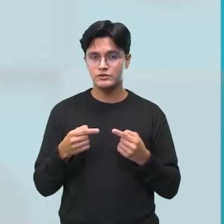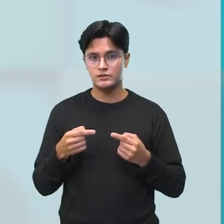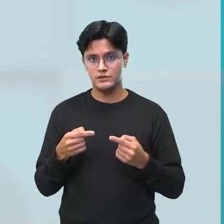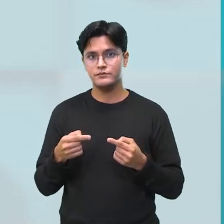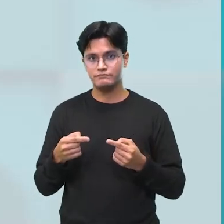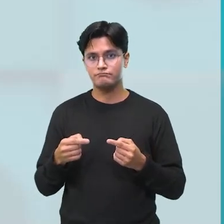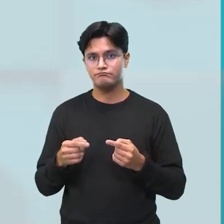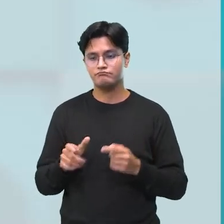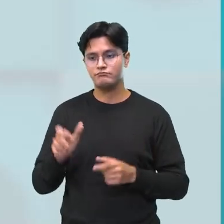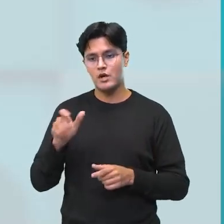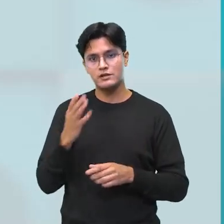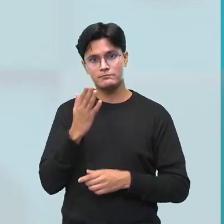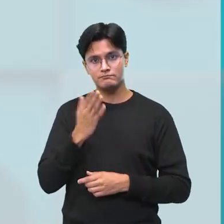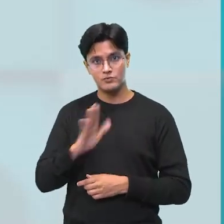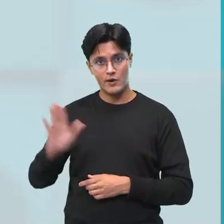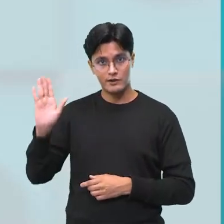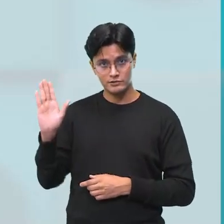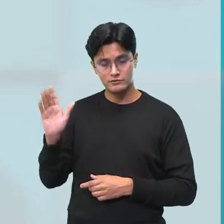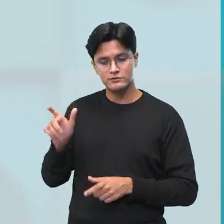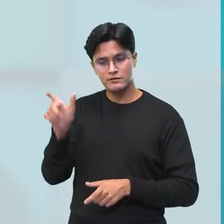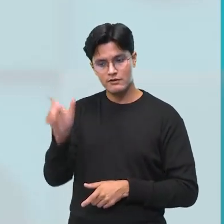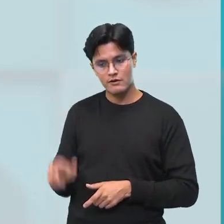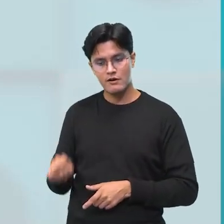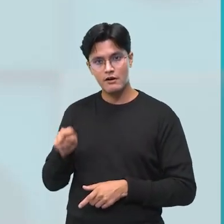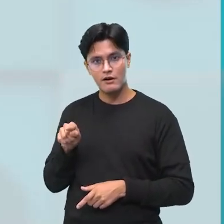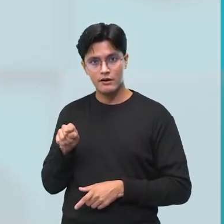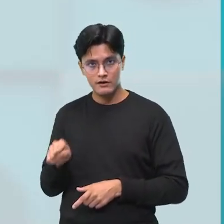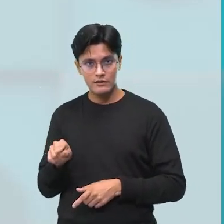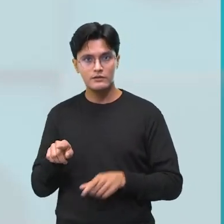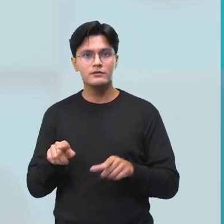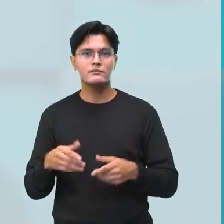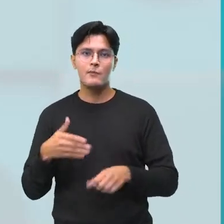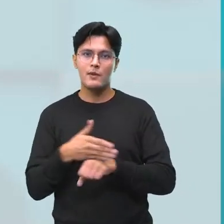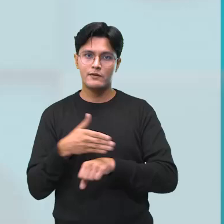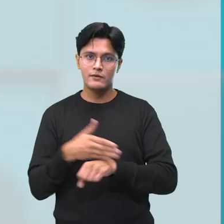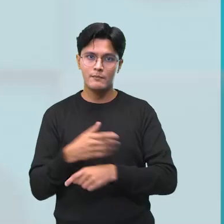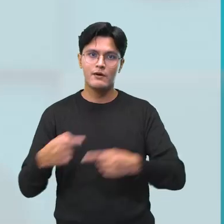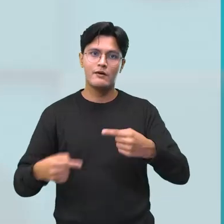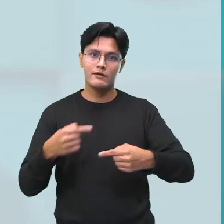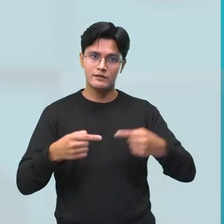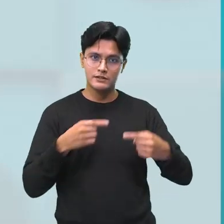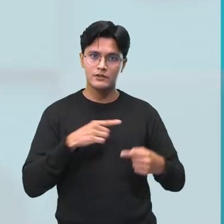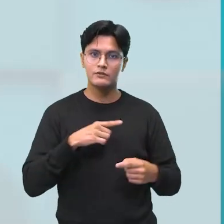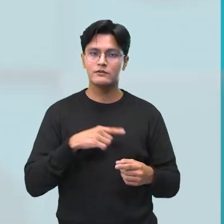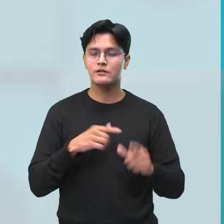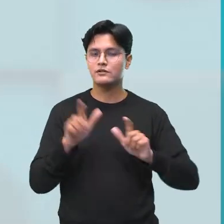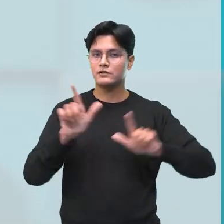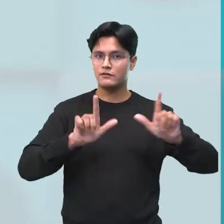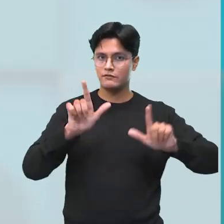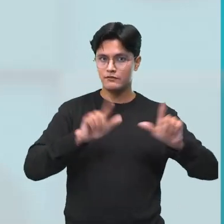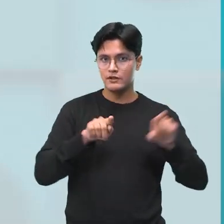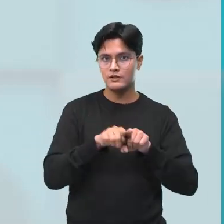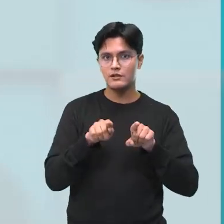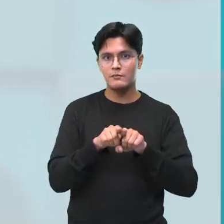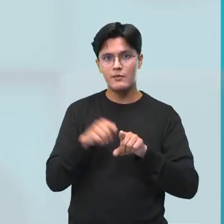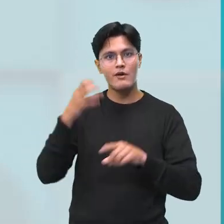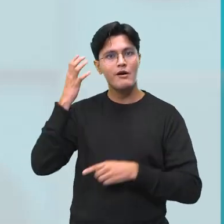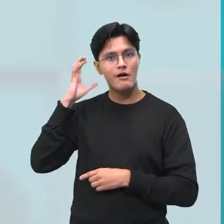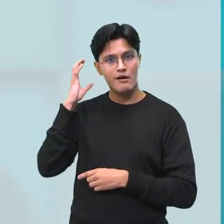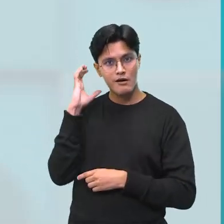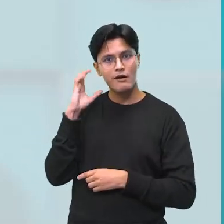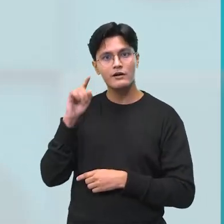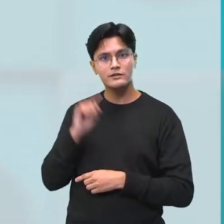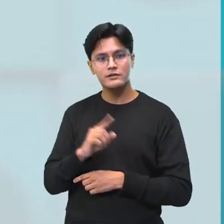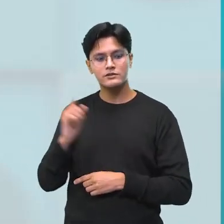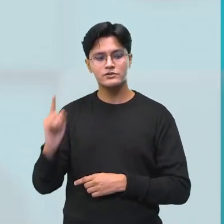dos candidatos. Então a televisão, ela faz muito isso, o rádio também faz muito isso, né, colocam aí esses candidatos todos em um